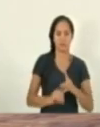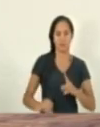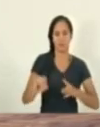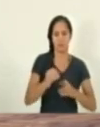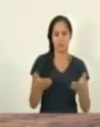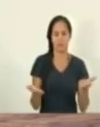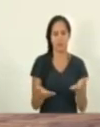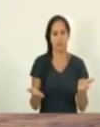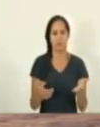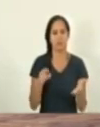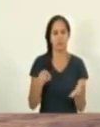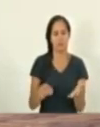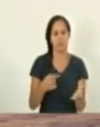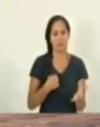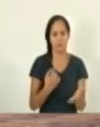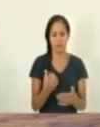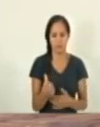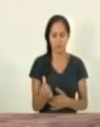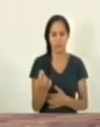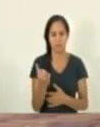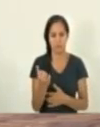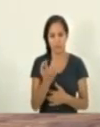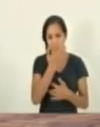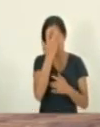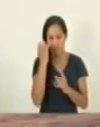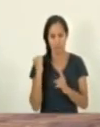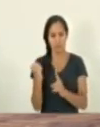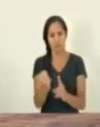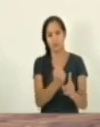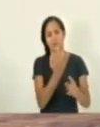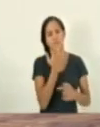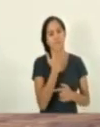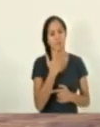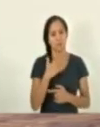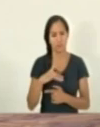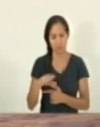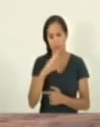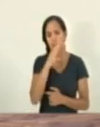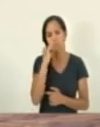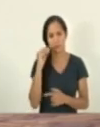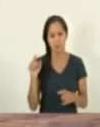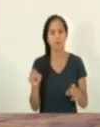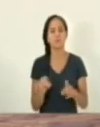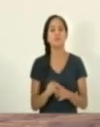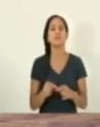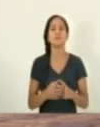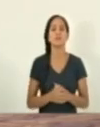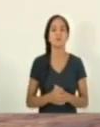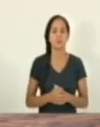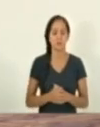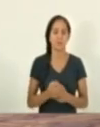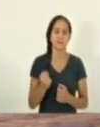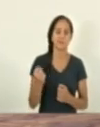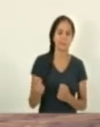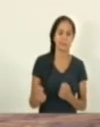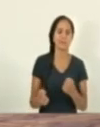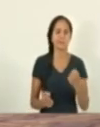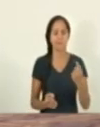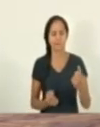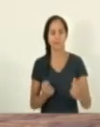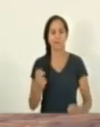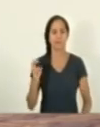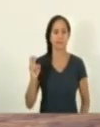atualizadas, verificamos 61 assassinatos de crianças e adolescentes. Um caso a cada